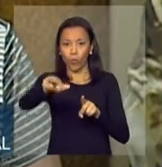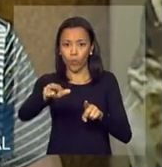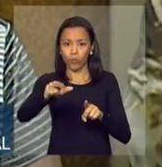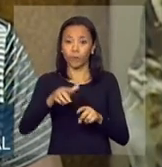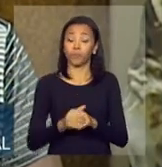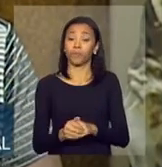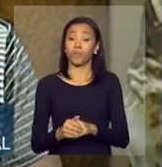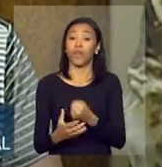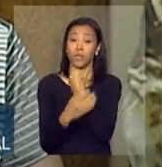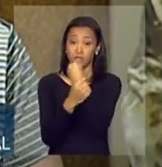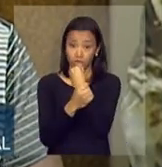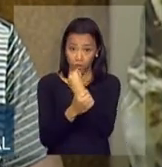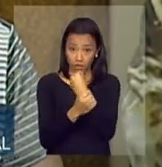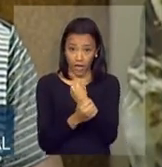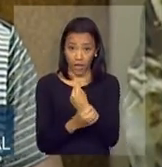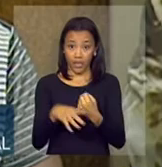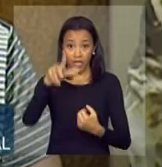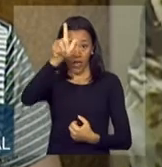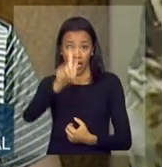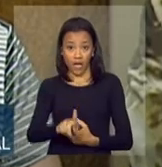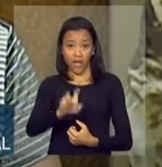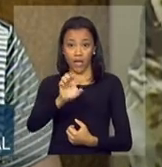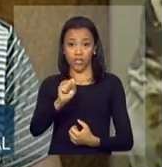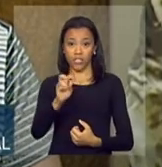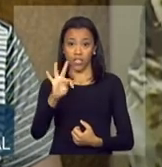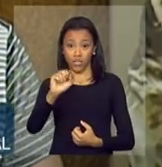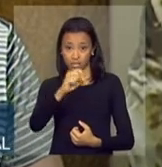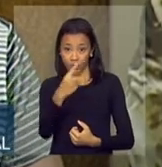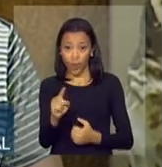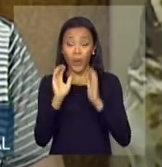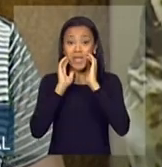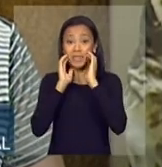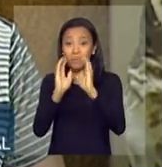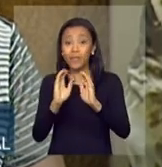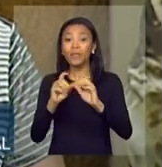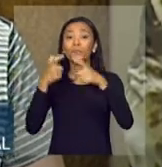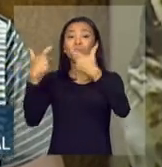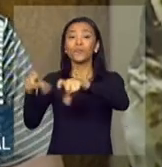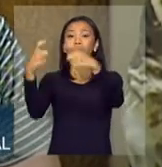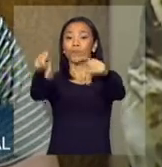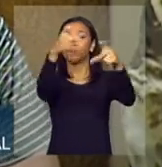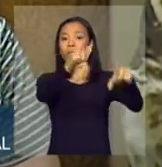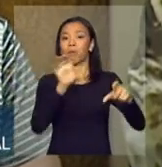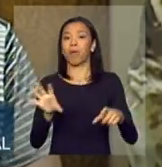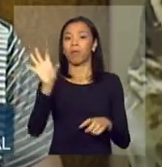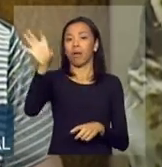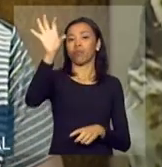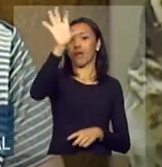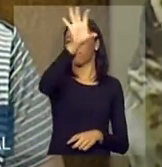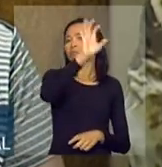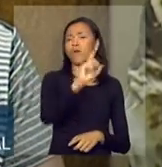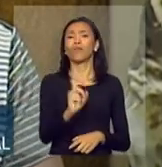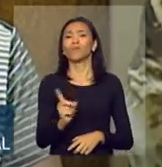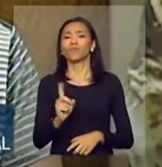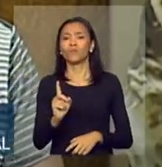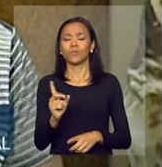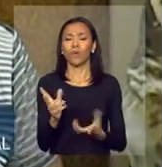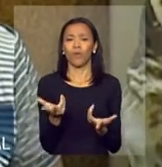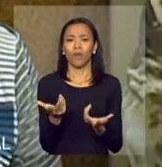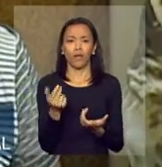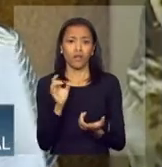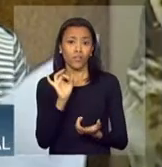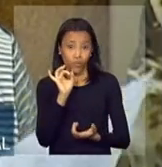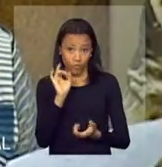do sistema considere a dimensão da territorialidade e não apenas os desenhos estaduais e municipais.